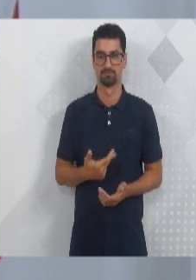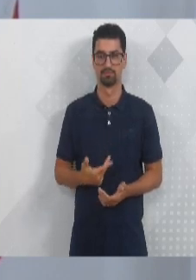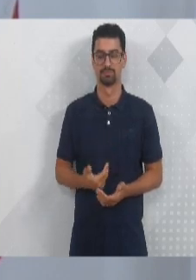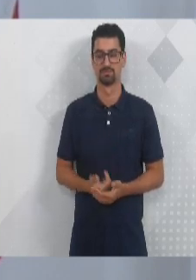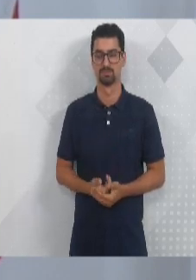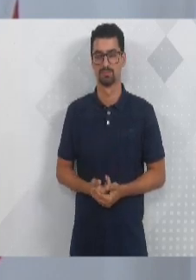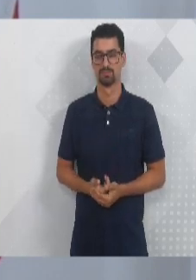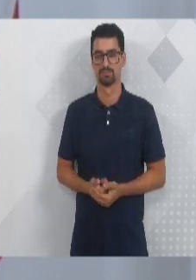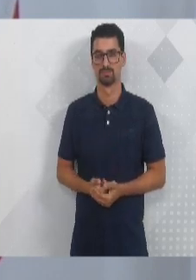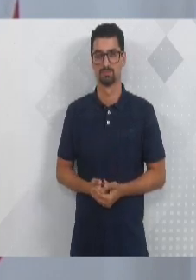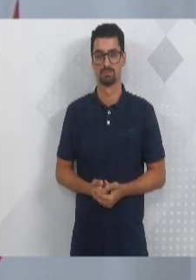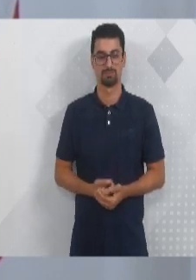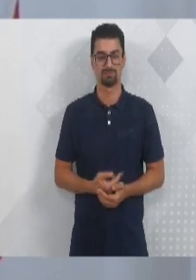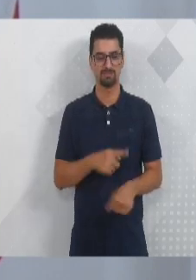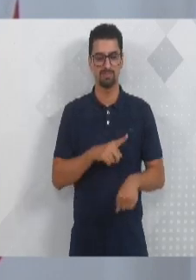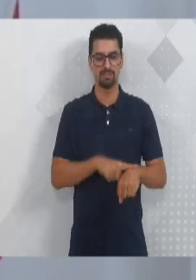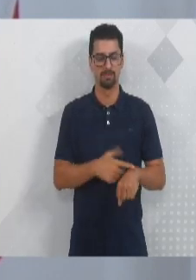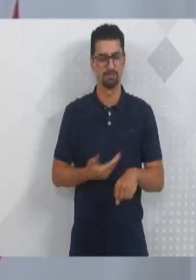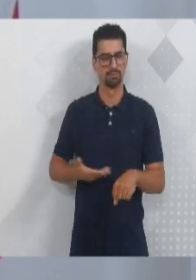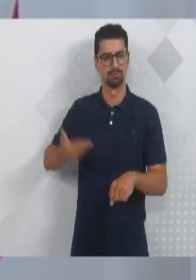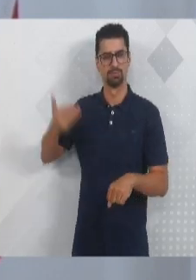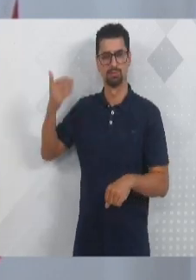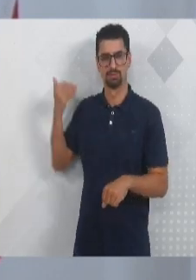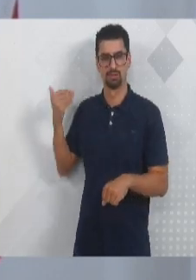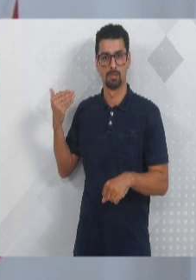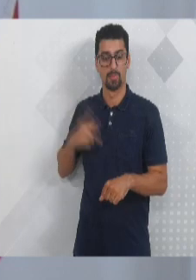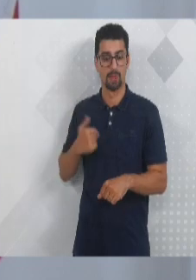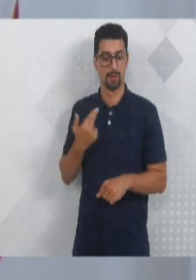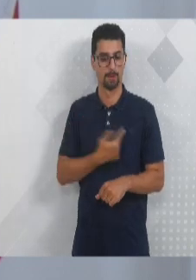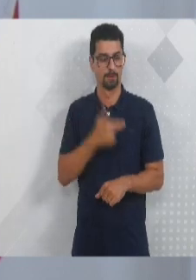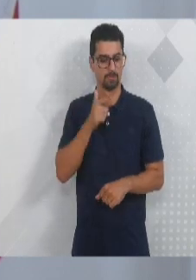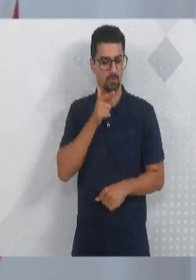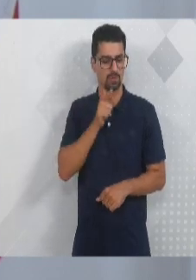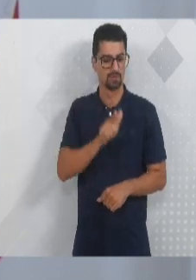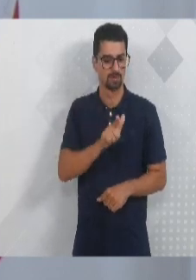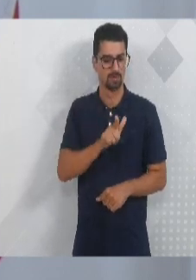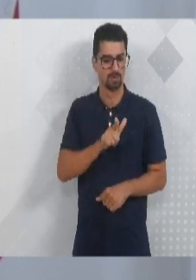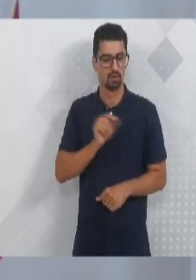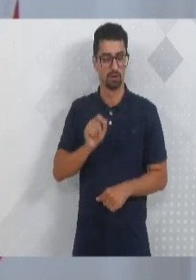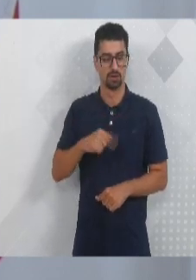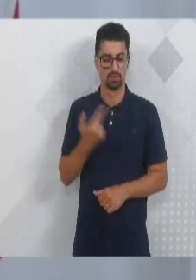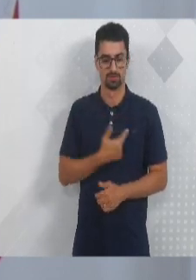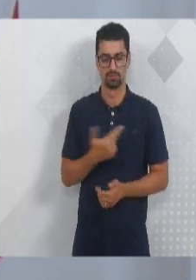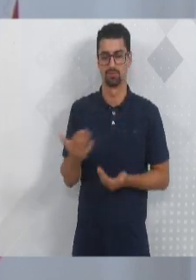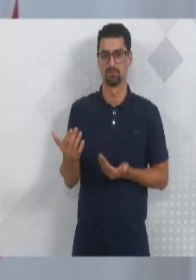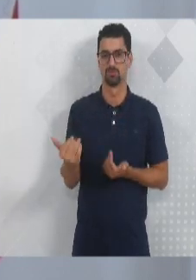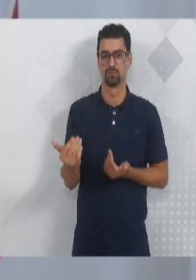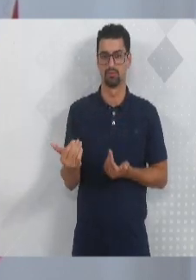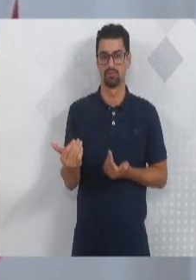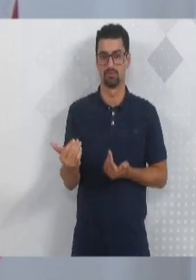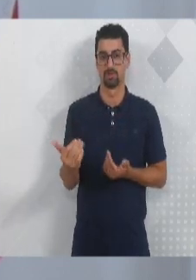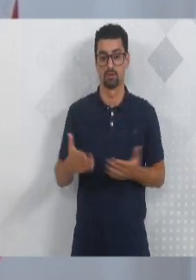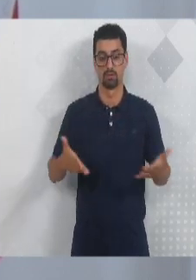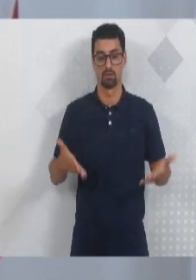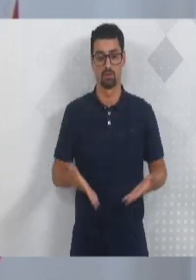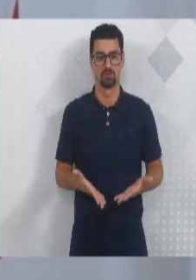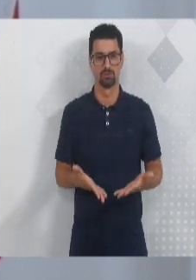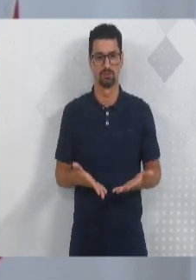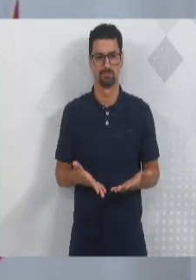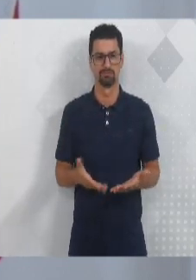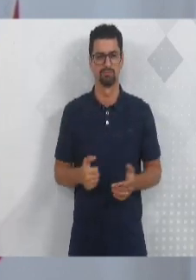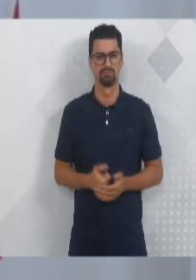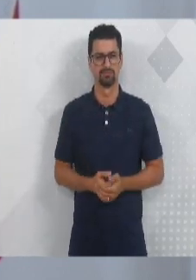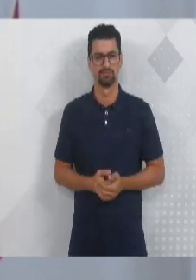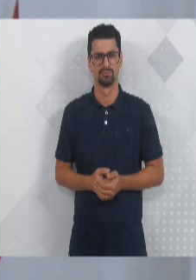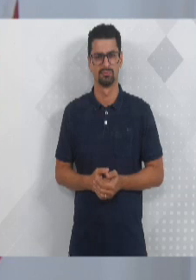eh naquela época a gente conseguiu porque a gente era novo ainda e hoje até daria pra